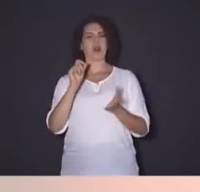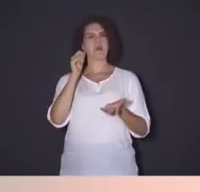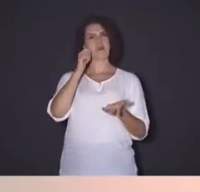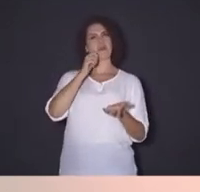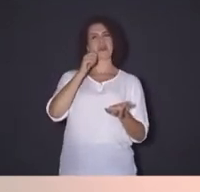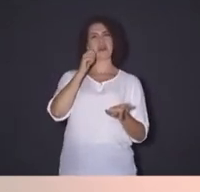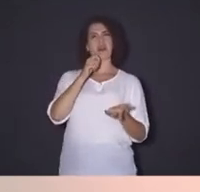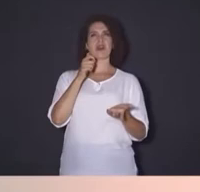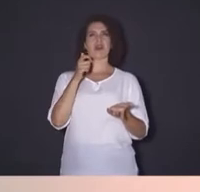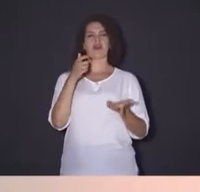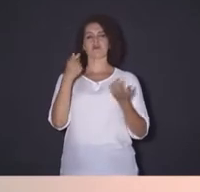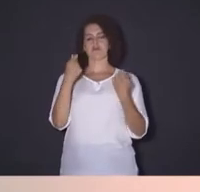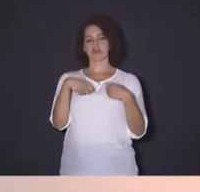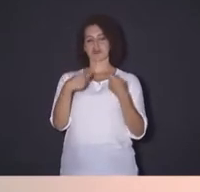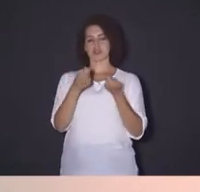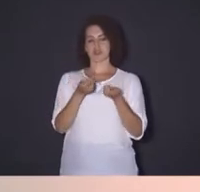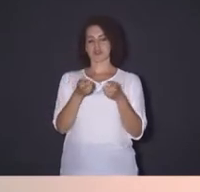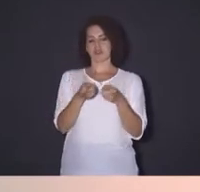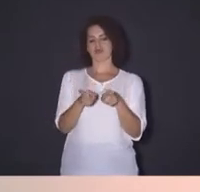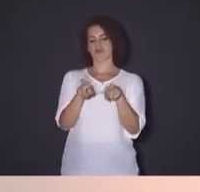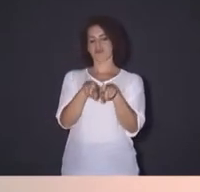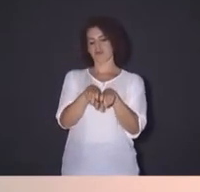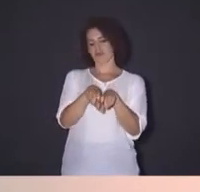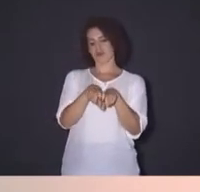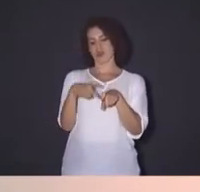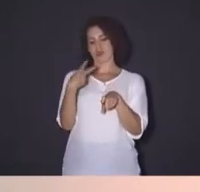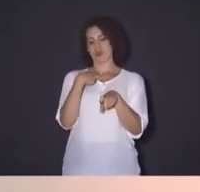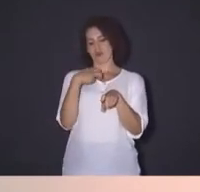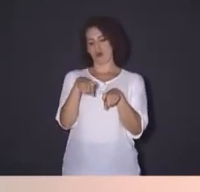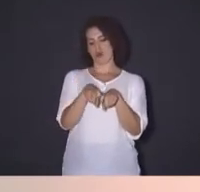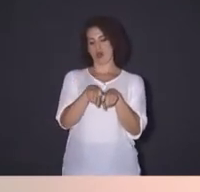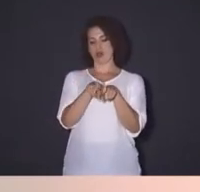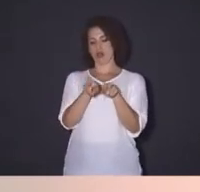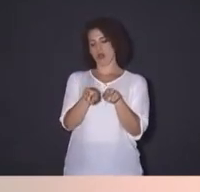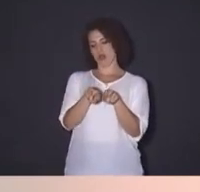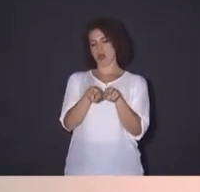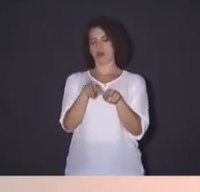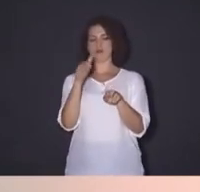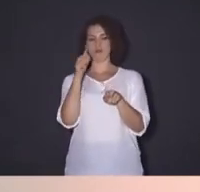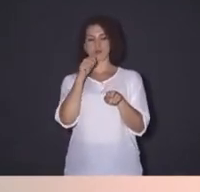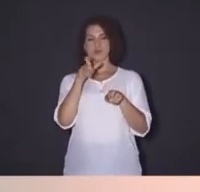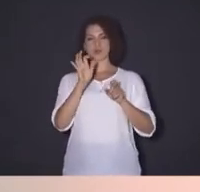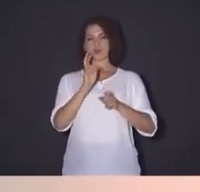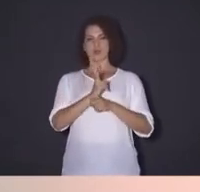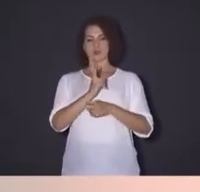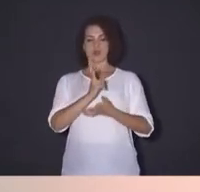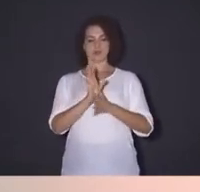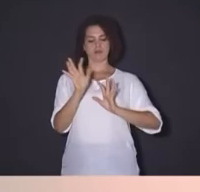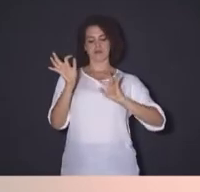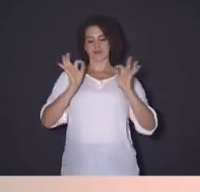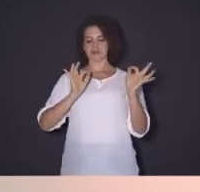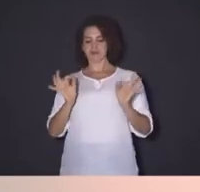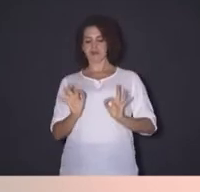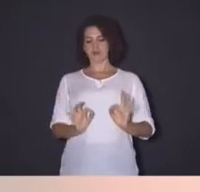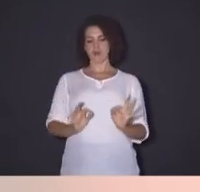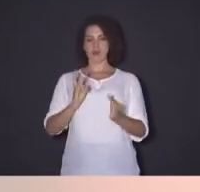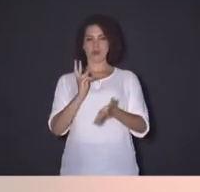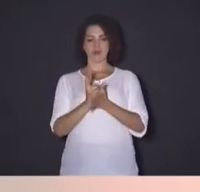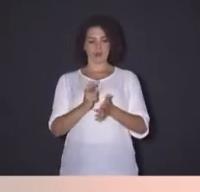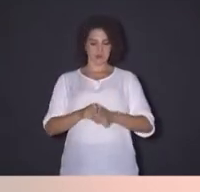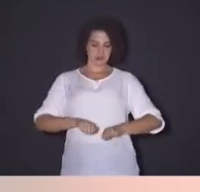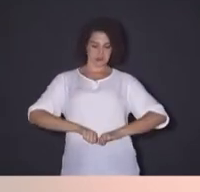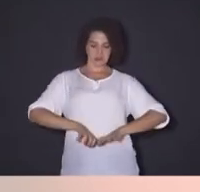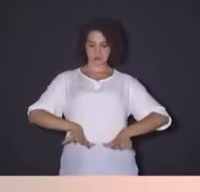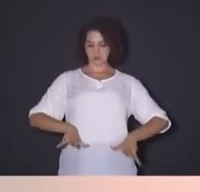precisa fechar as pernas, não pode abrir as pernas, tem que andar sempre arrumadinha, sempre de saia, sempre